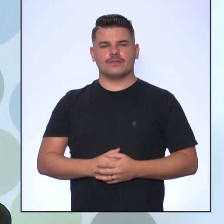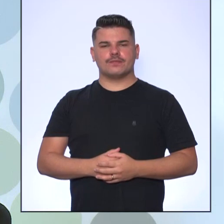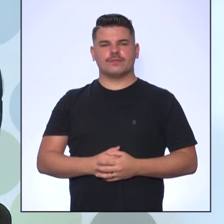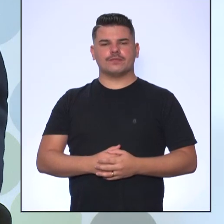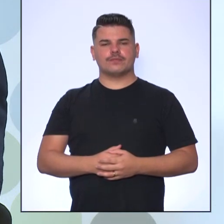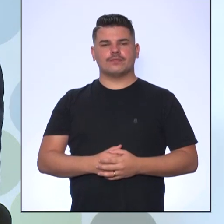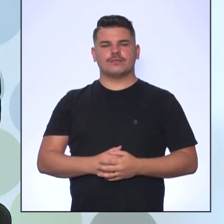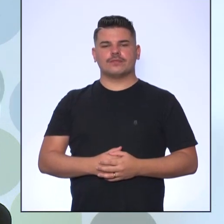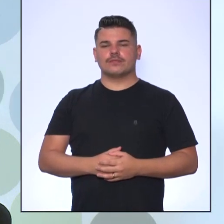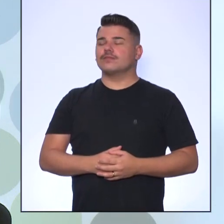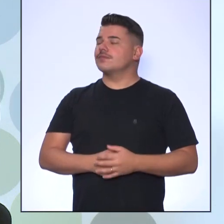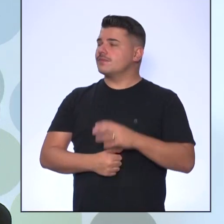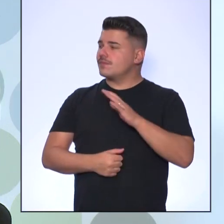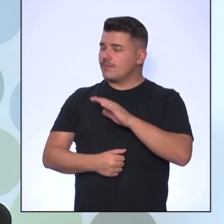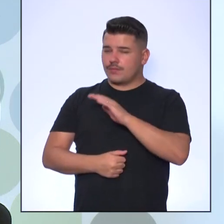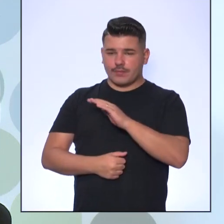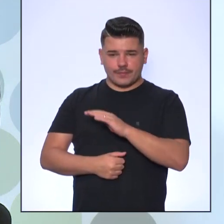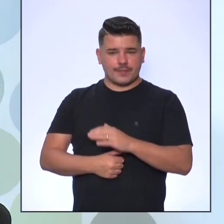Seide,